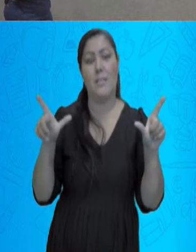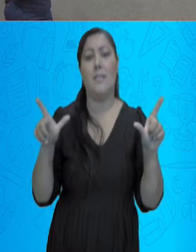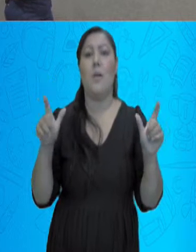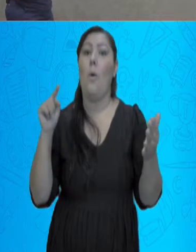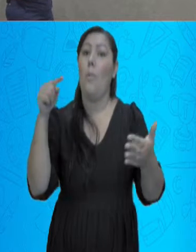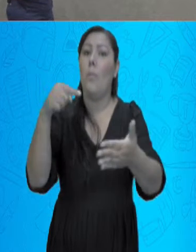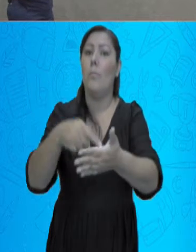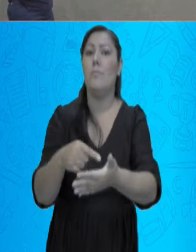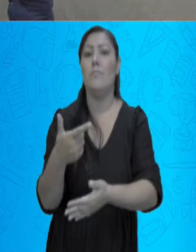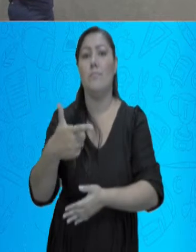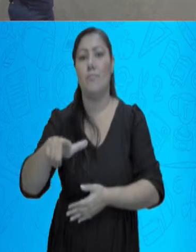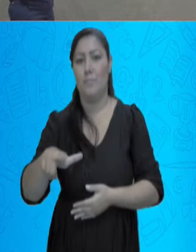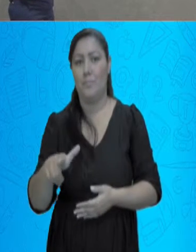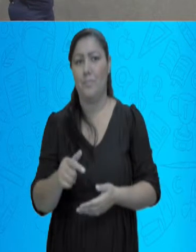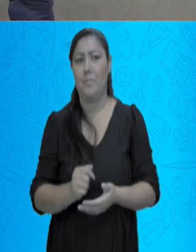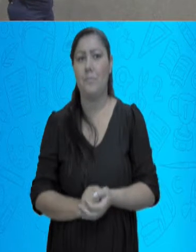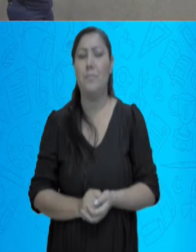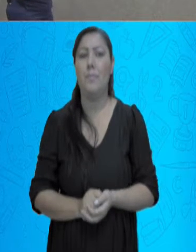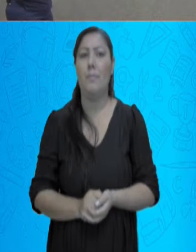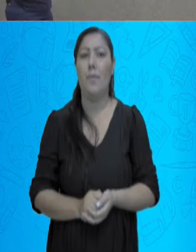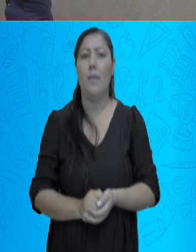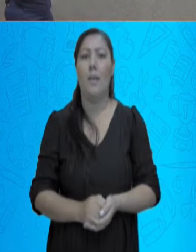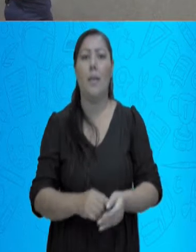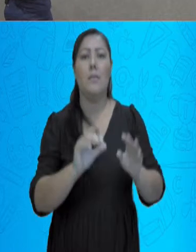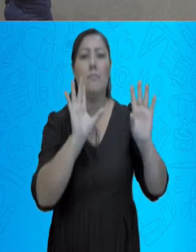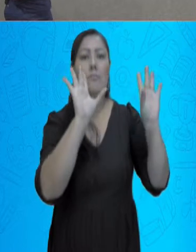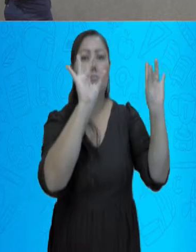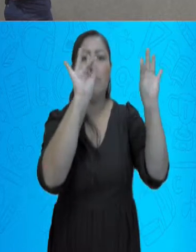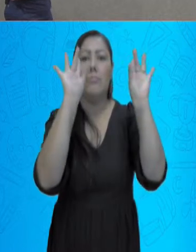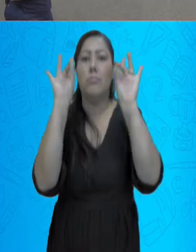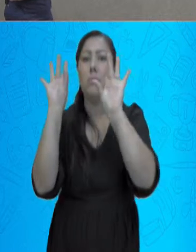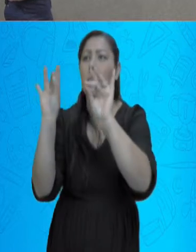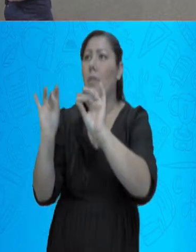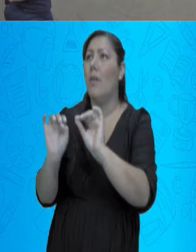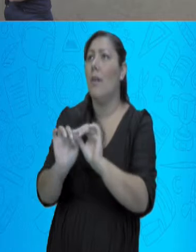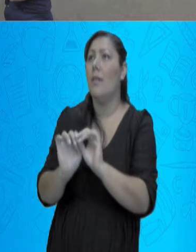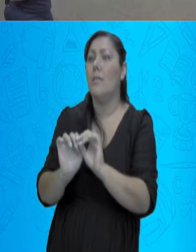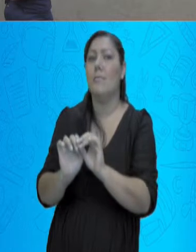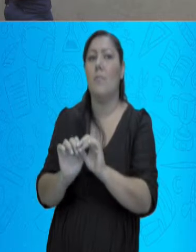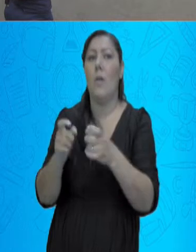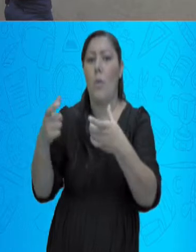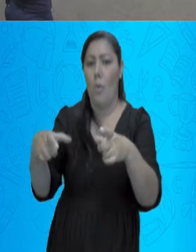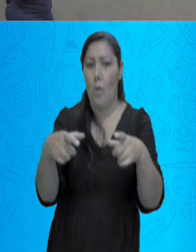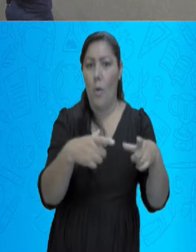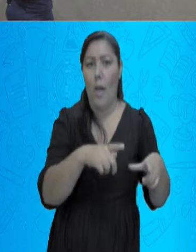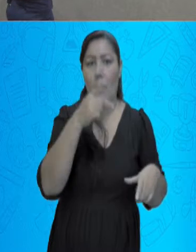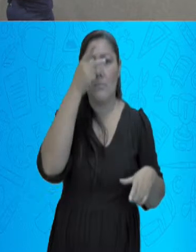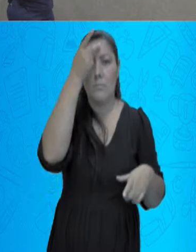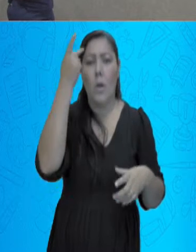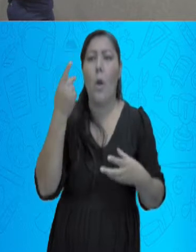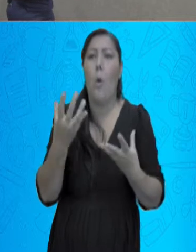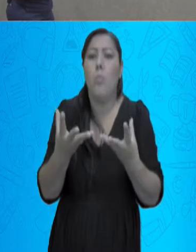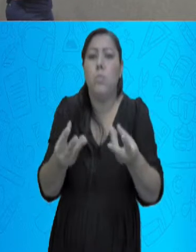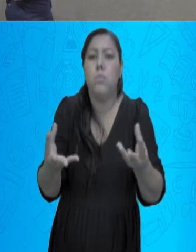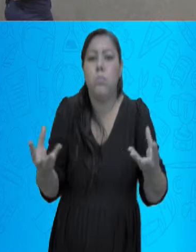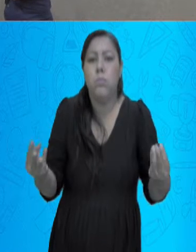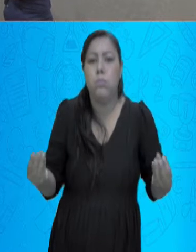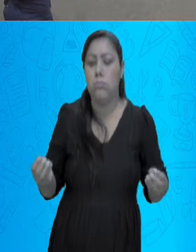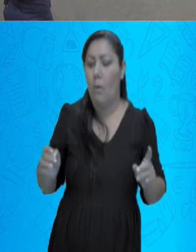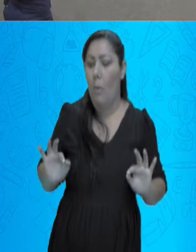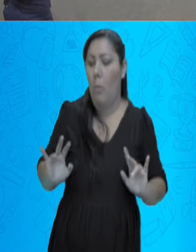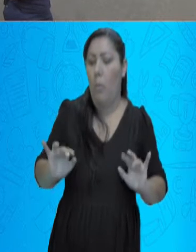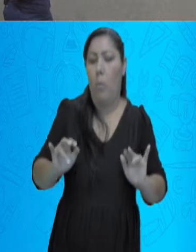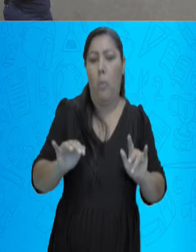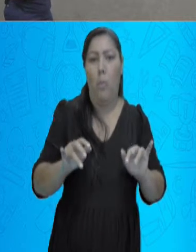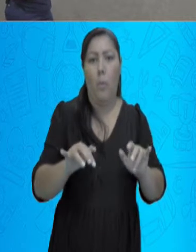tá? Eles são colocados em locais por onde passam muitas pessoas e para que sejam vistos.